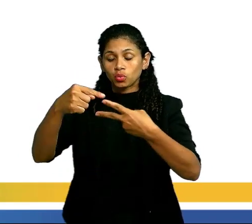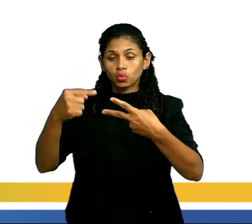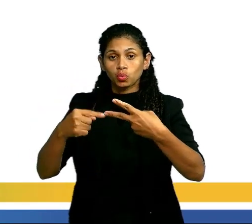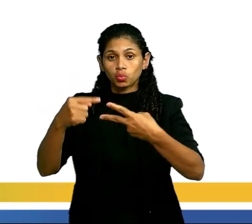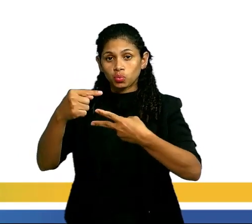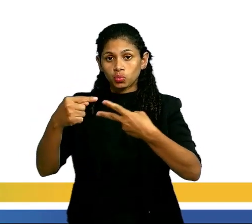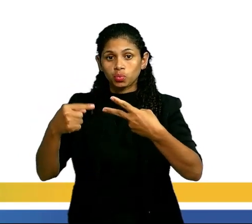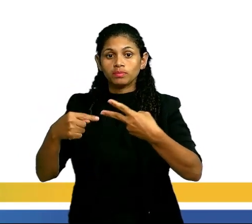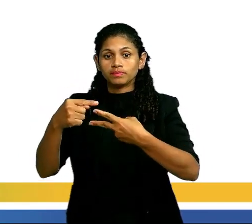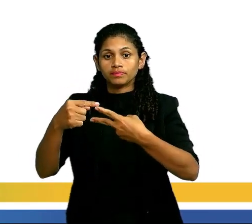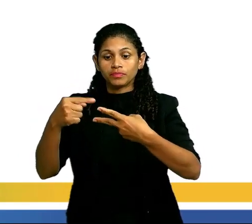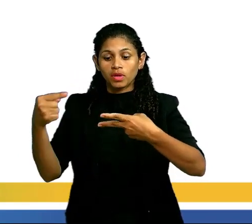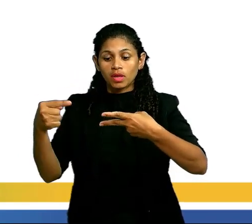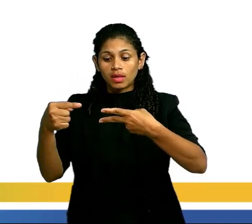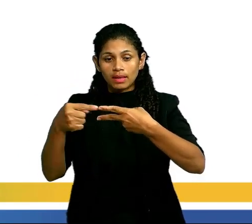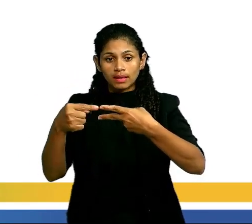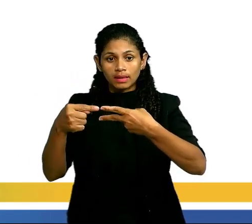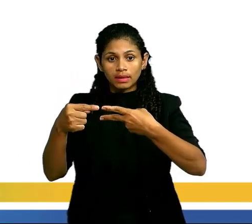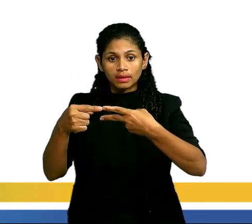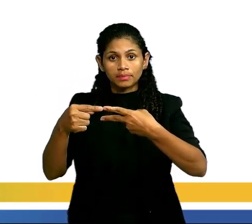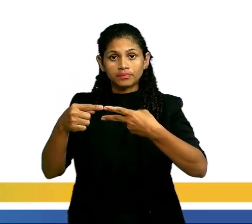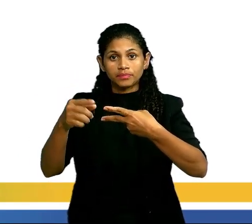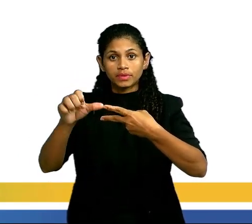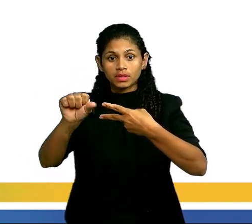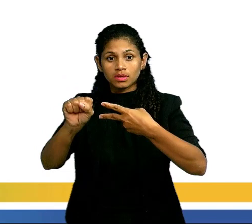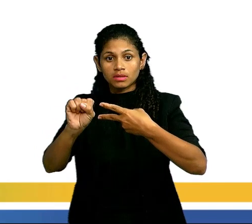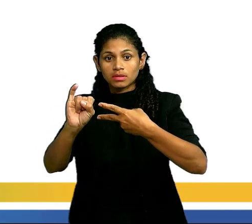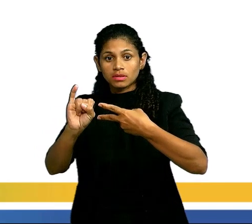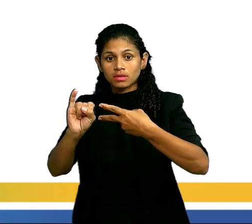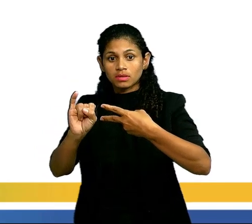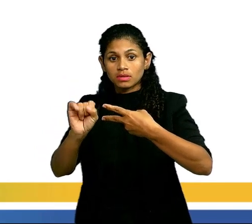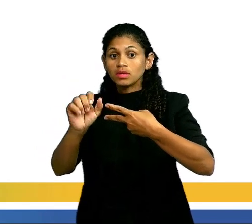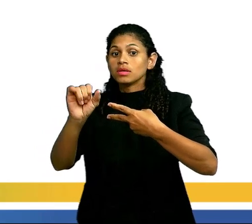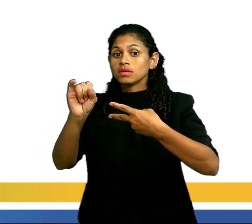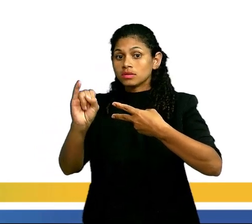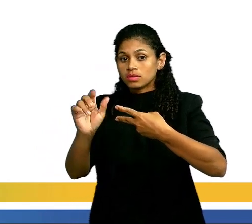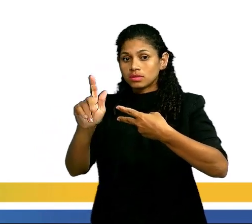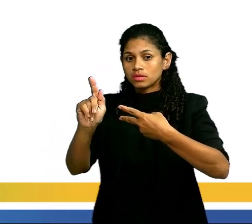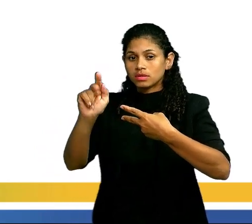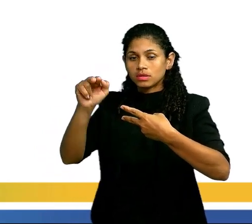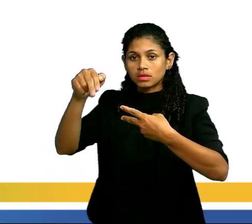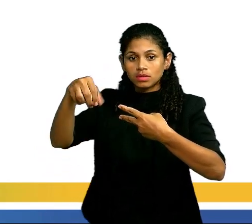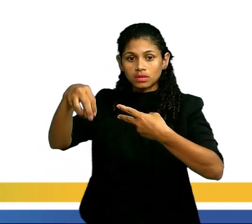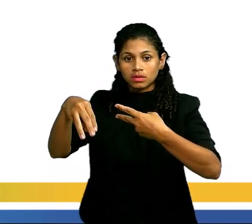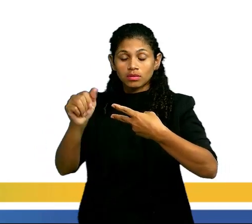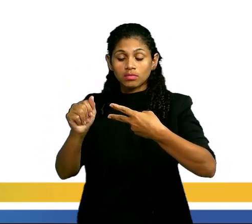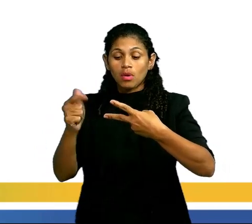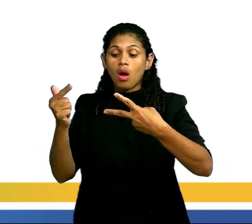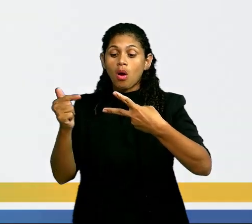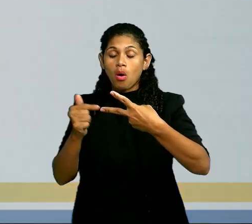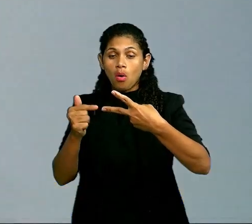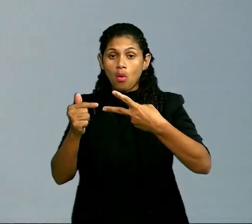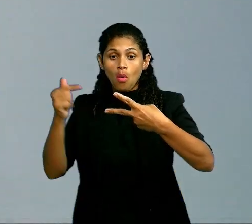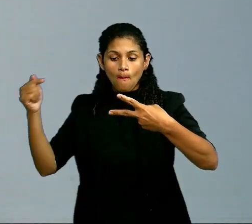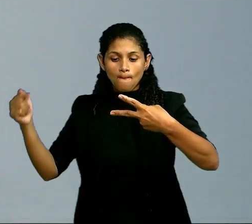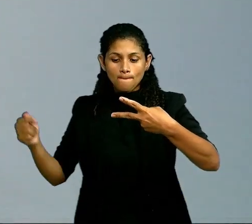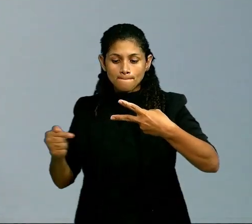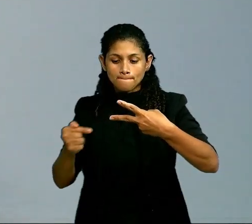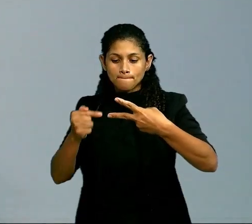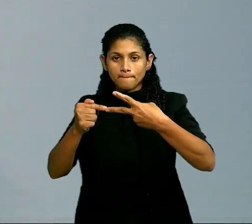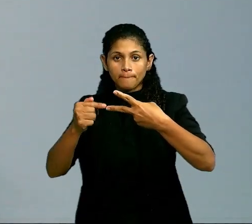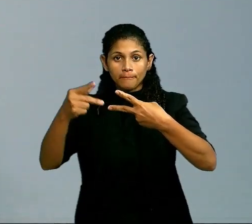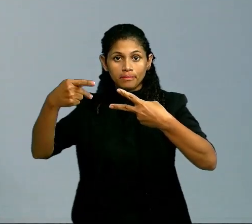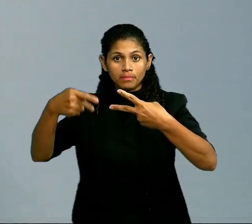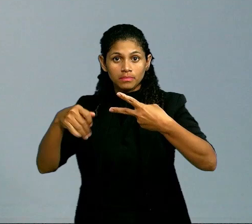podemos chamar essas ligações de ligação sigma ou nós podemos chamar essas ligações de ligações pi. Então olha só, em